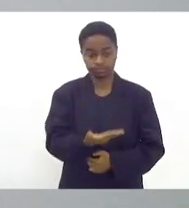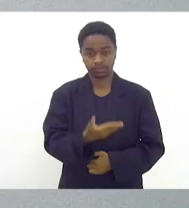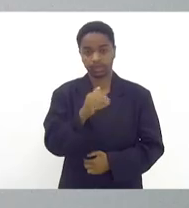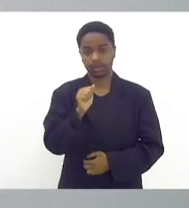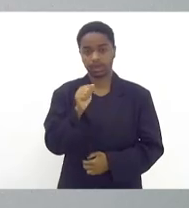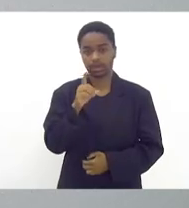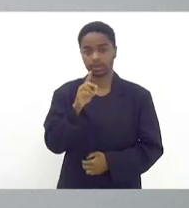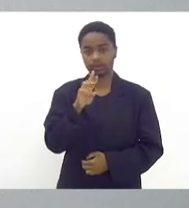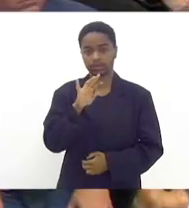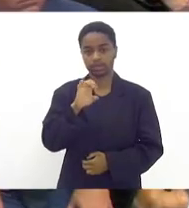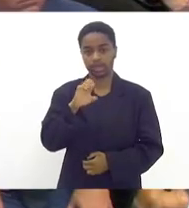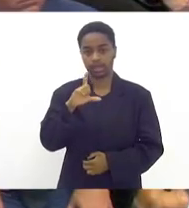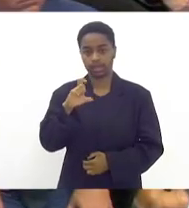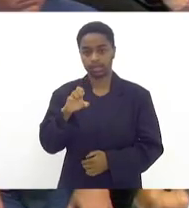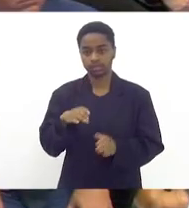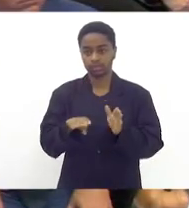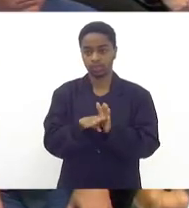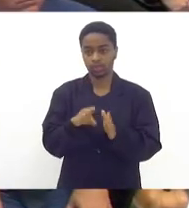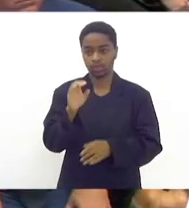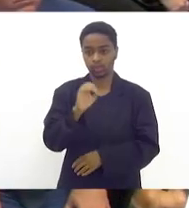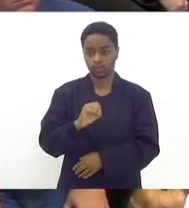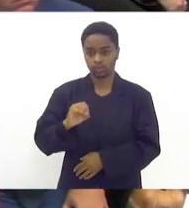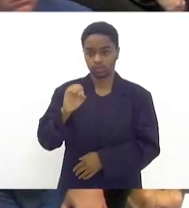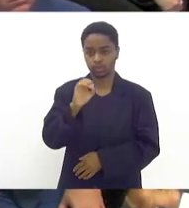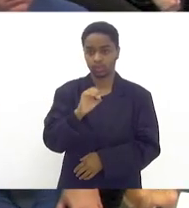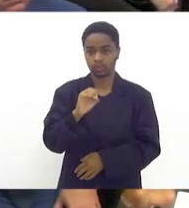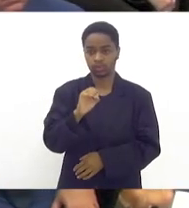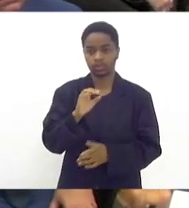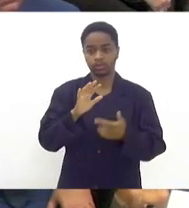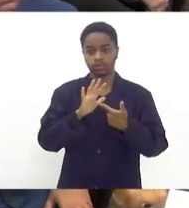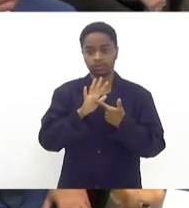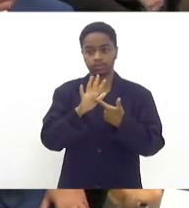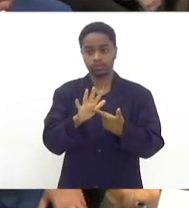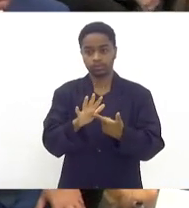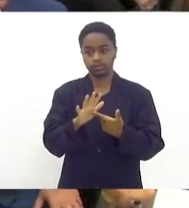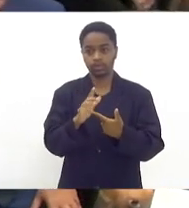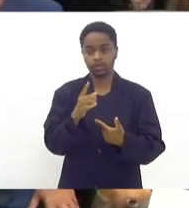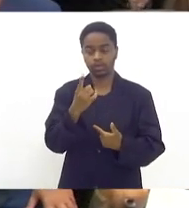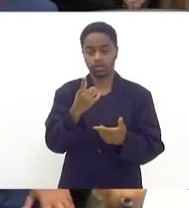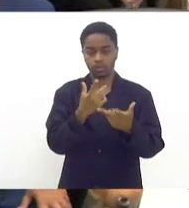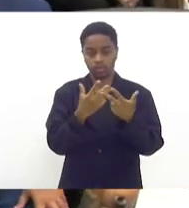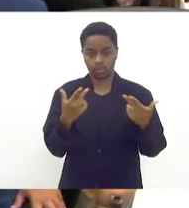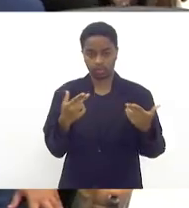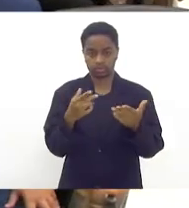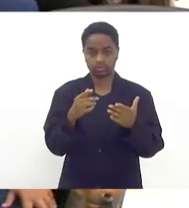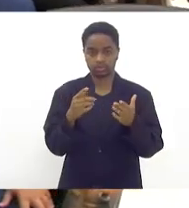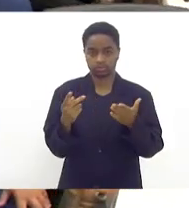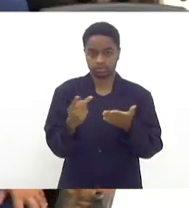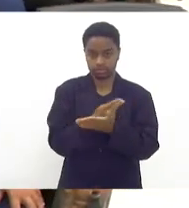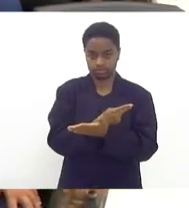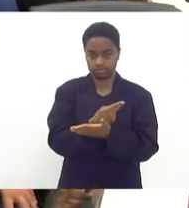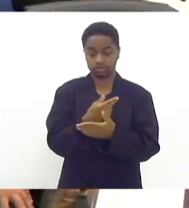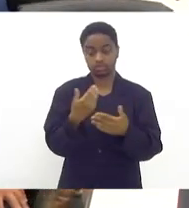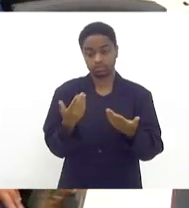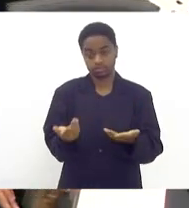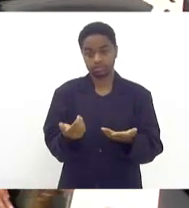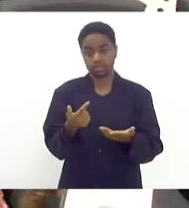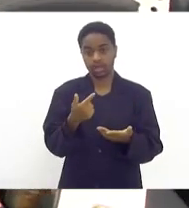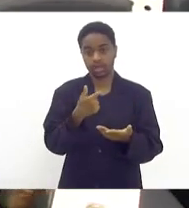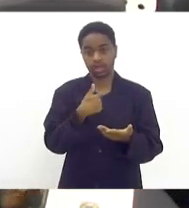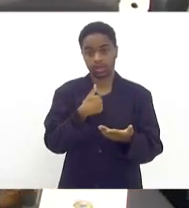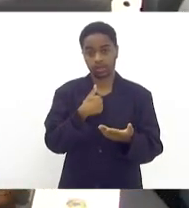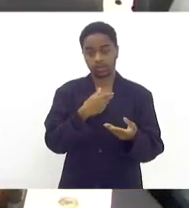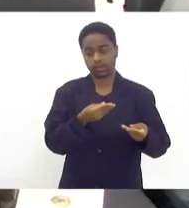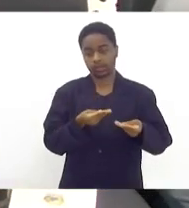veio agora em outubro fazer a sustentação de um desses casos né e naquele dia eu até mandei pro Dr